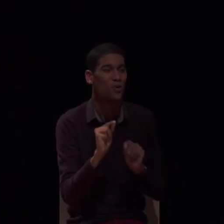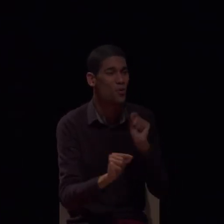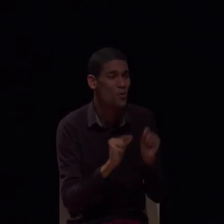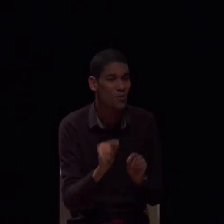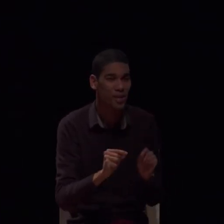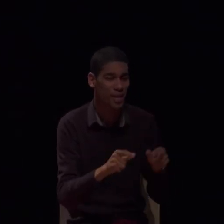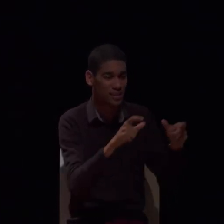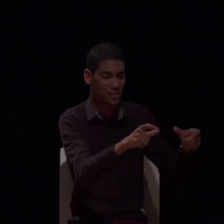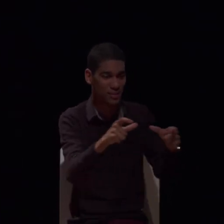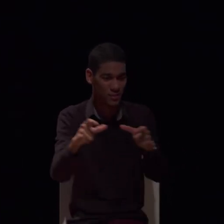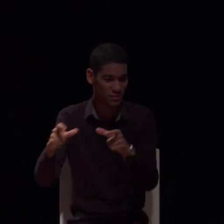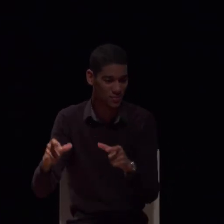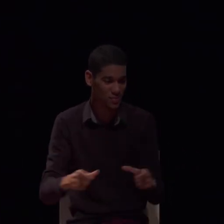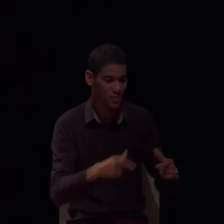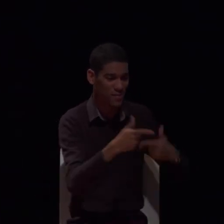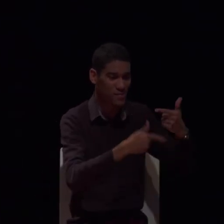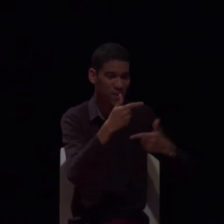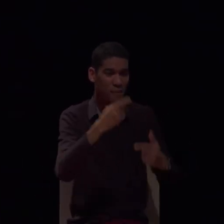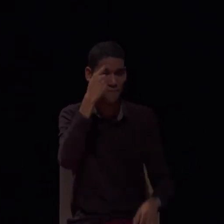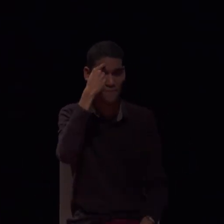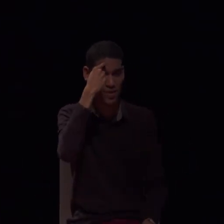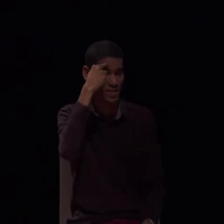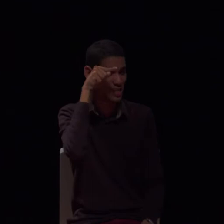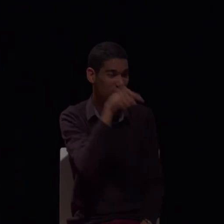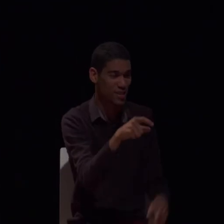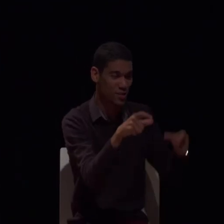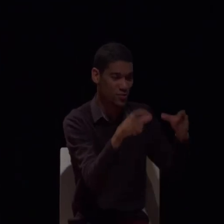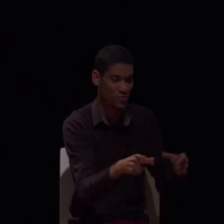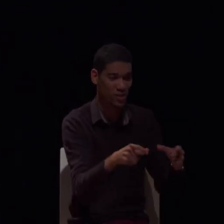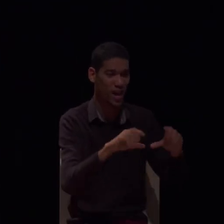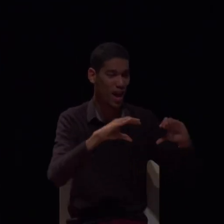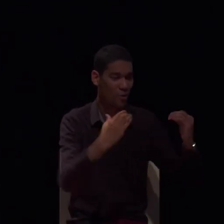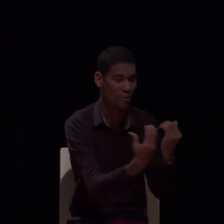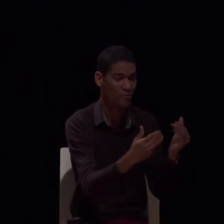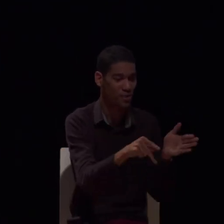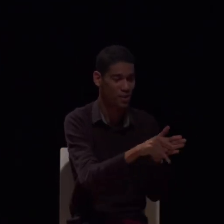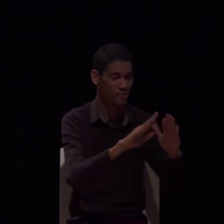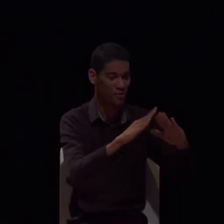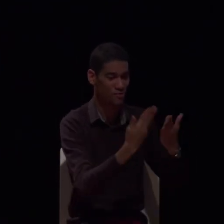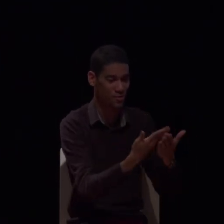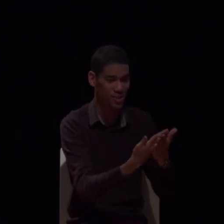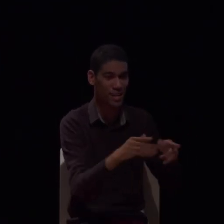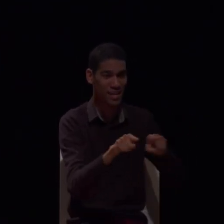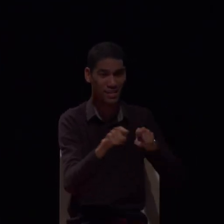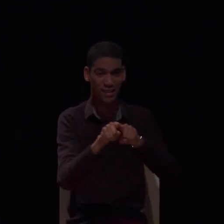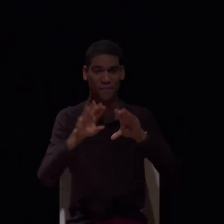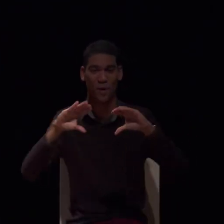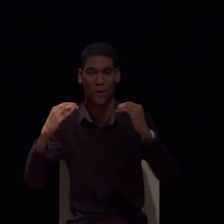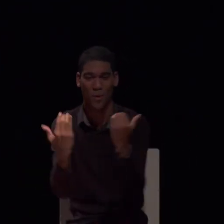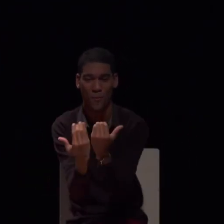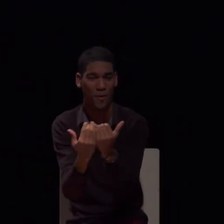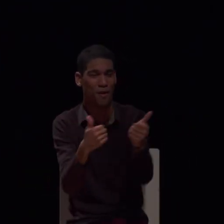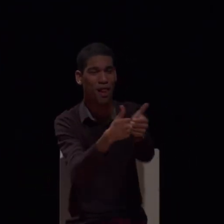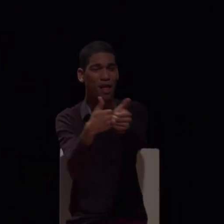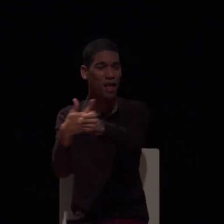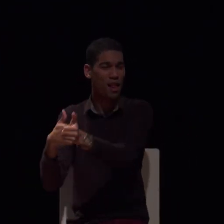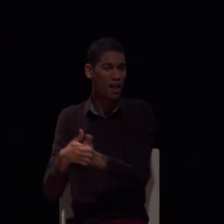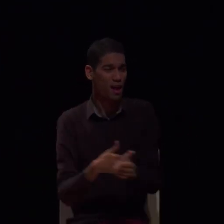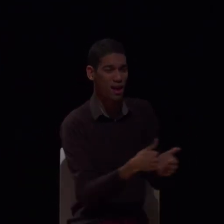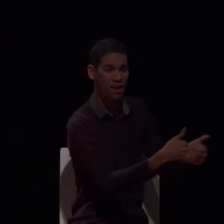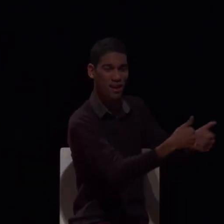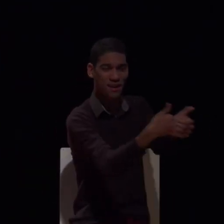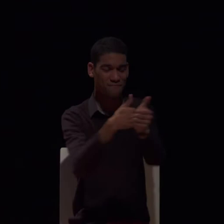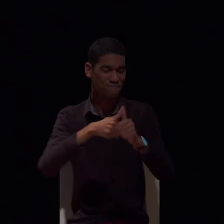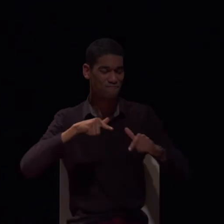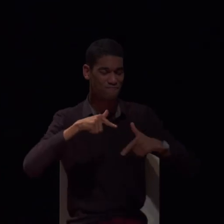que são locais que elas são pensadas no território que elas trabalham com a comunidade escolar e com a comunidade do entorno uma ação mais